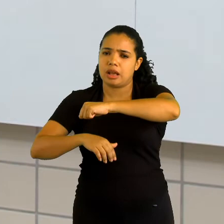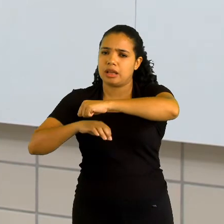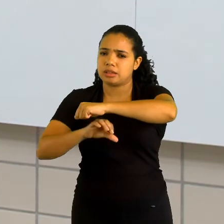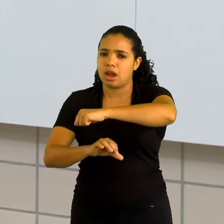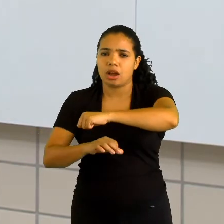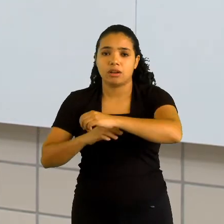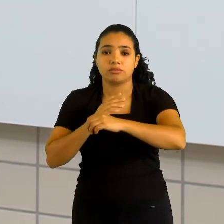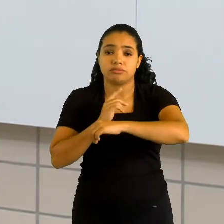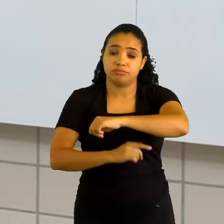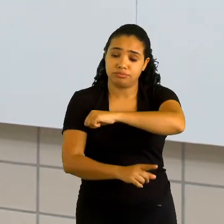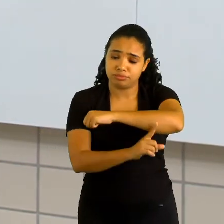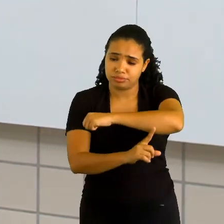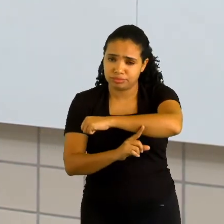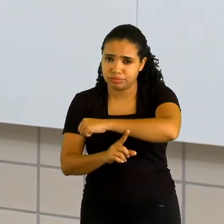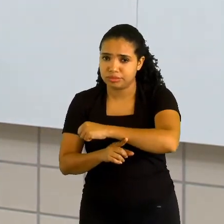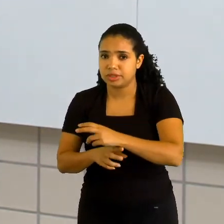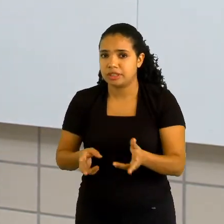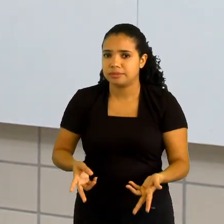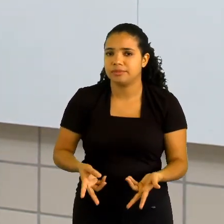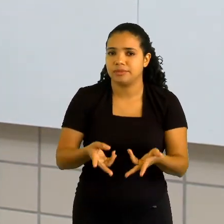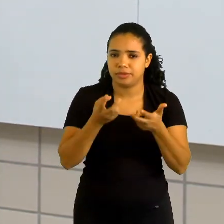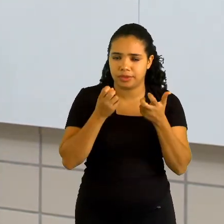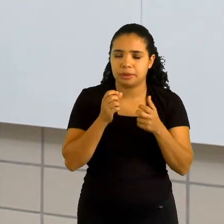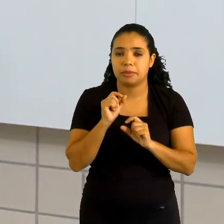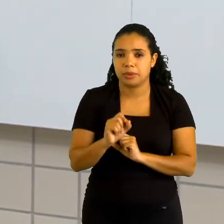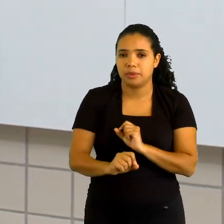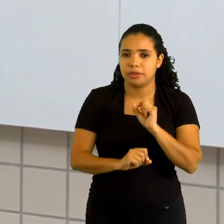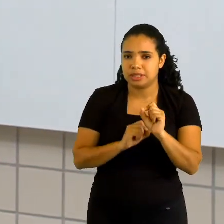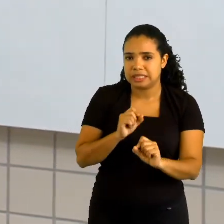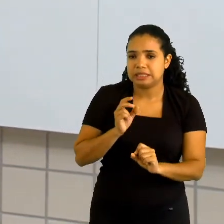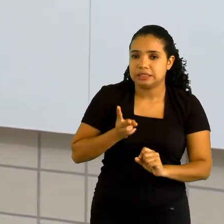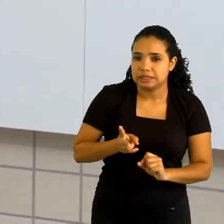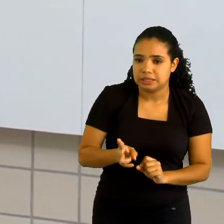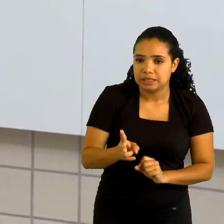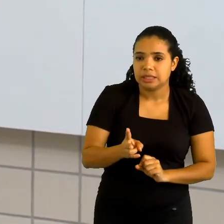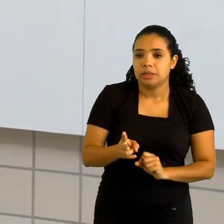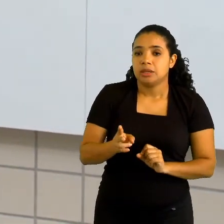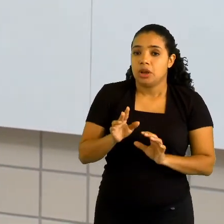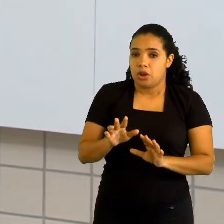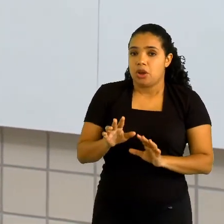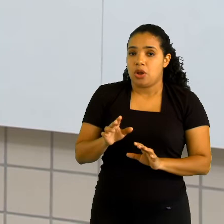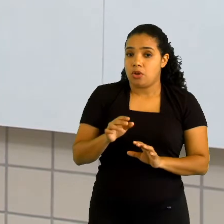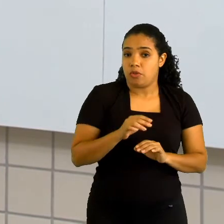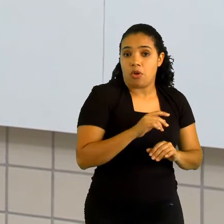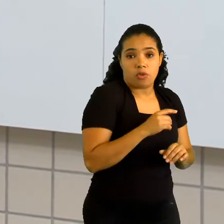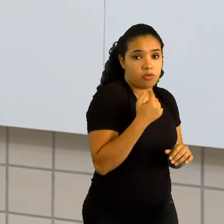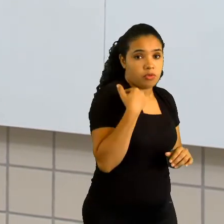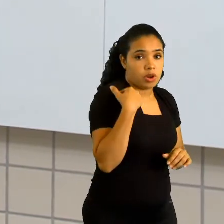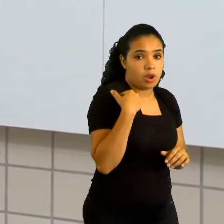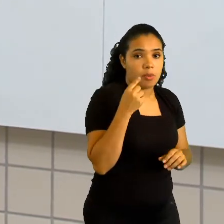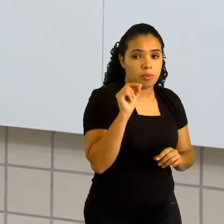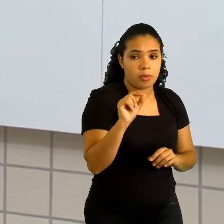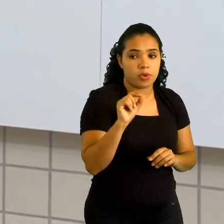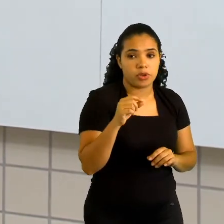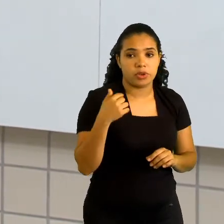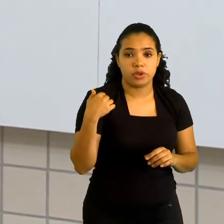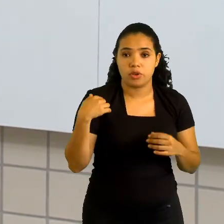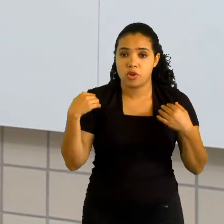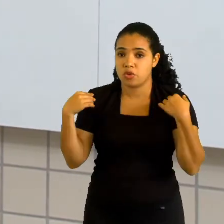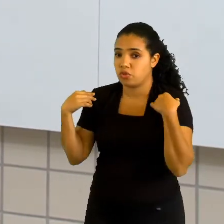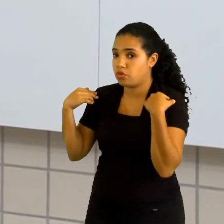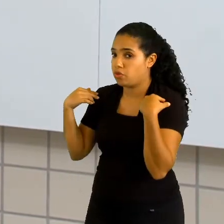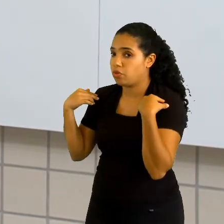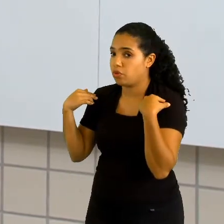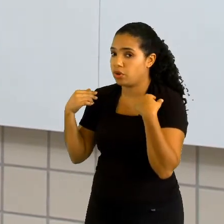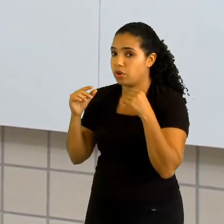que, nessa minha reta numérica, sempre que eu vou ficar de costas para vocês, só pedir licença que eu vou ficar um pouquinho de costas para vocês para ficar na mesma